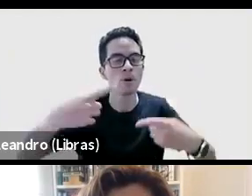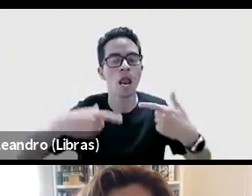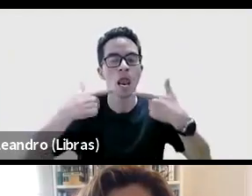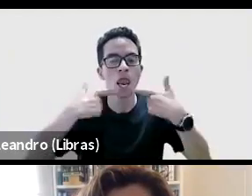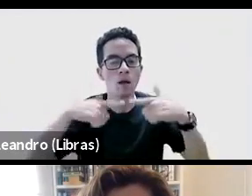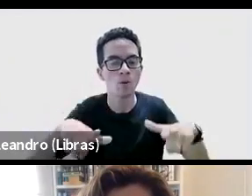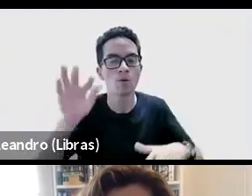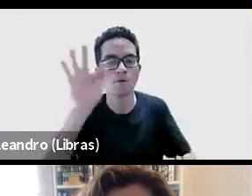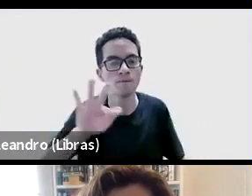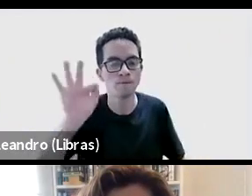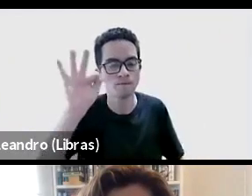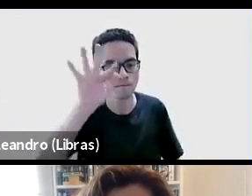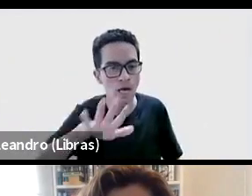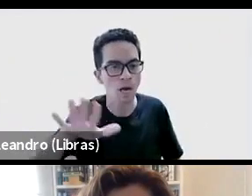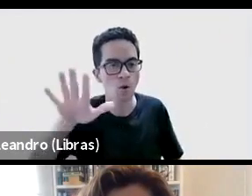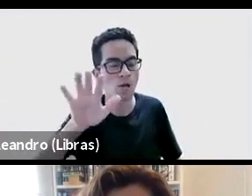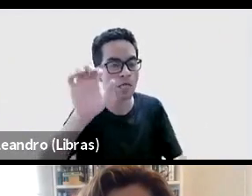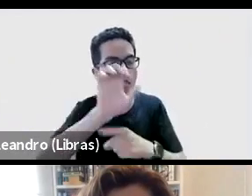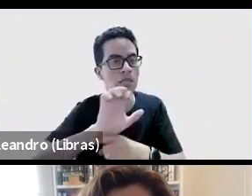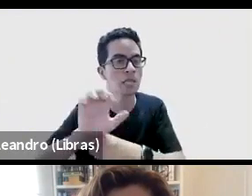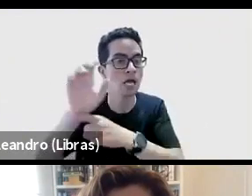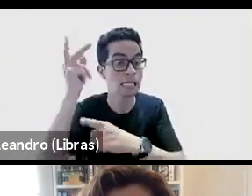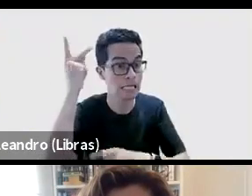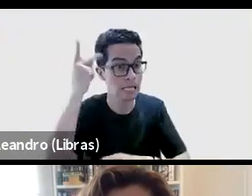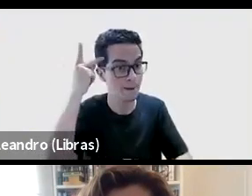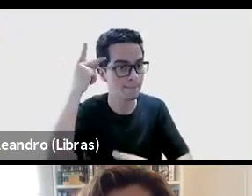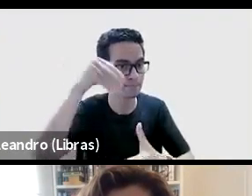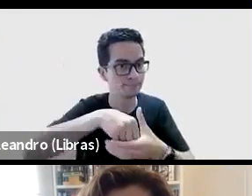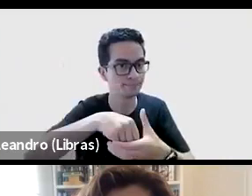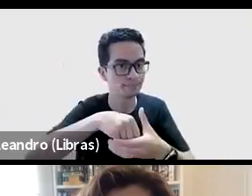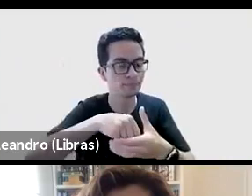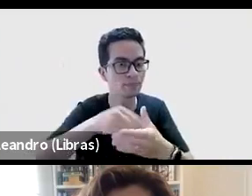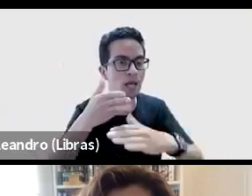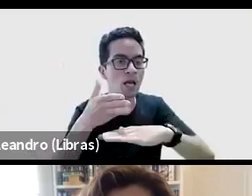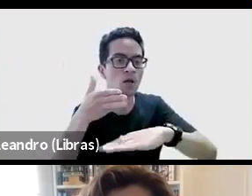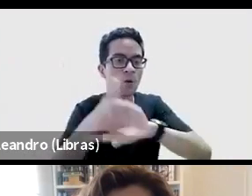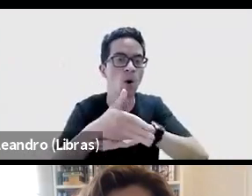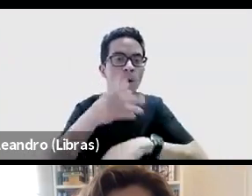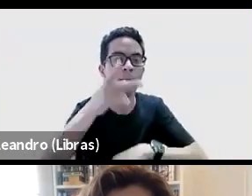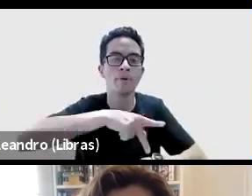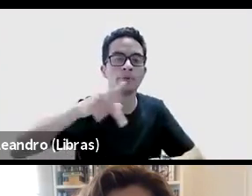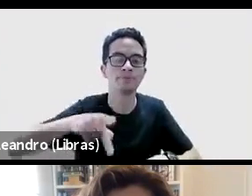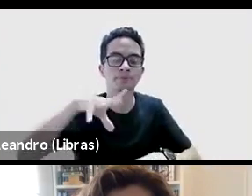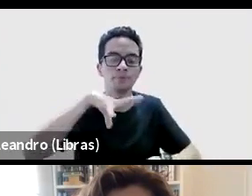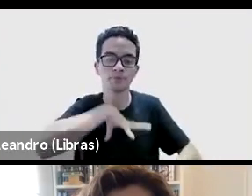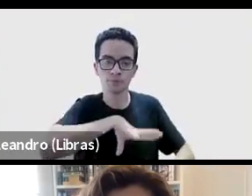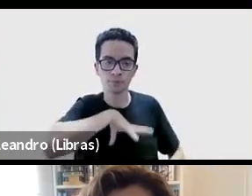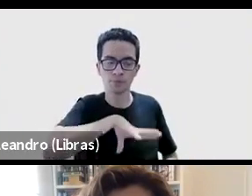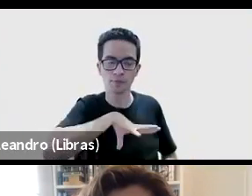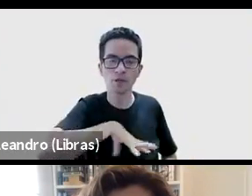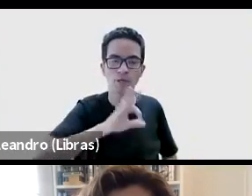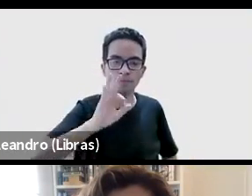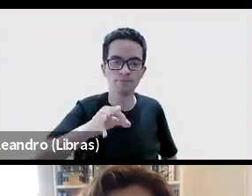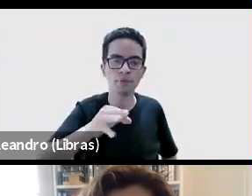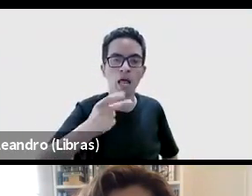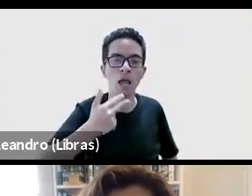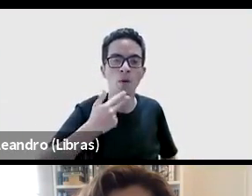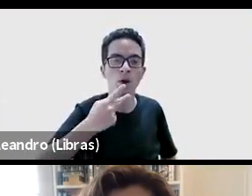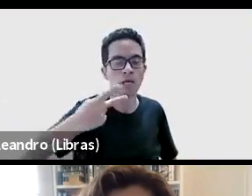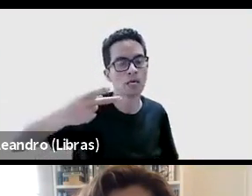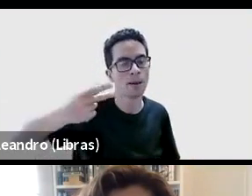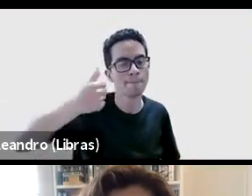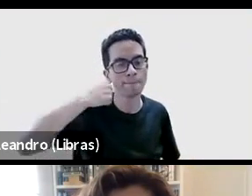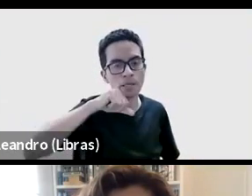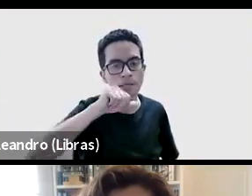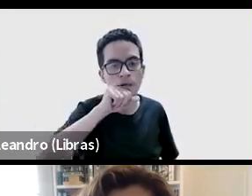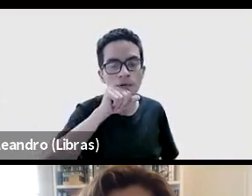Universidade Federal do Estado de São Paulo, e atuou como professor de português como língua materna e como língua